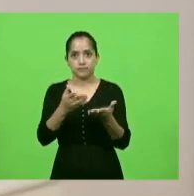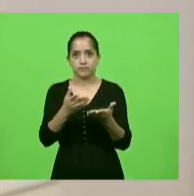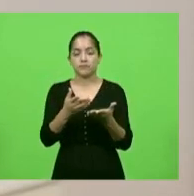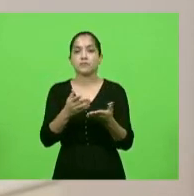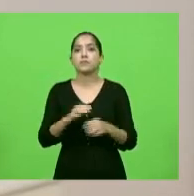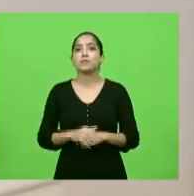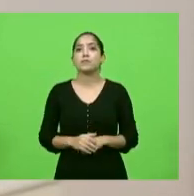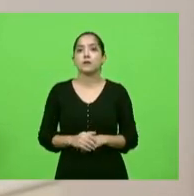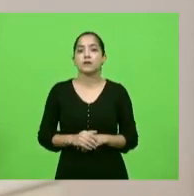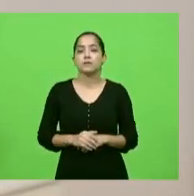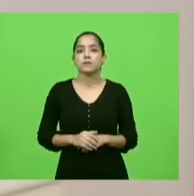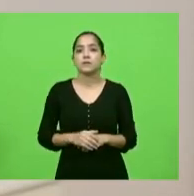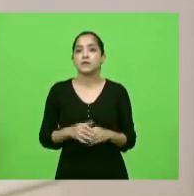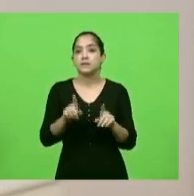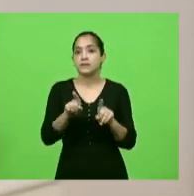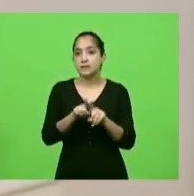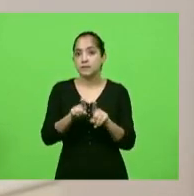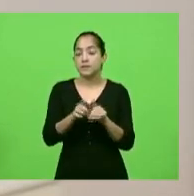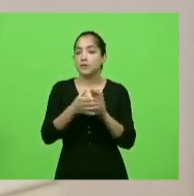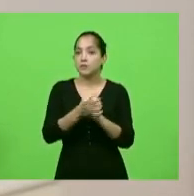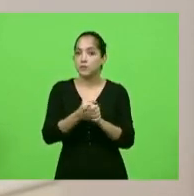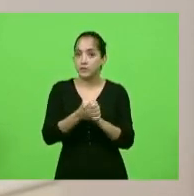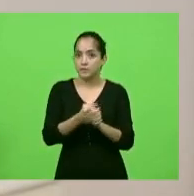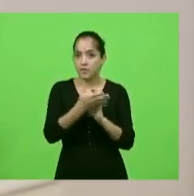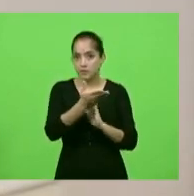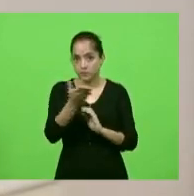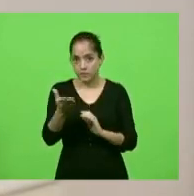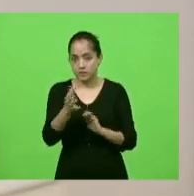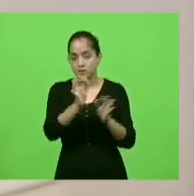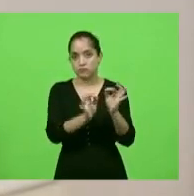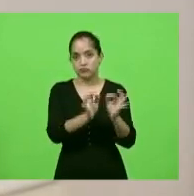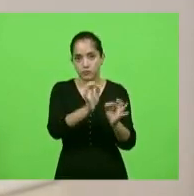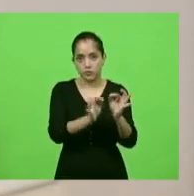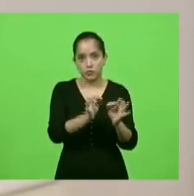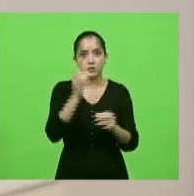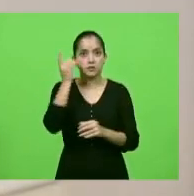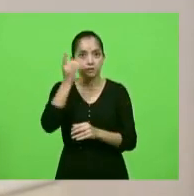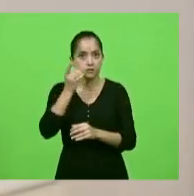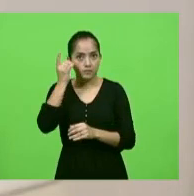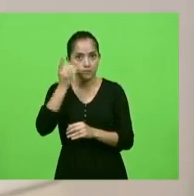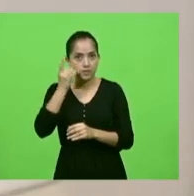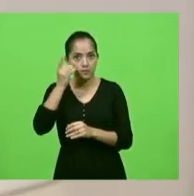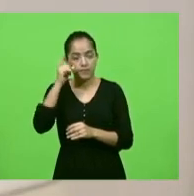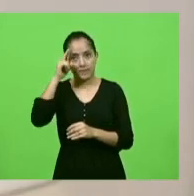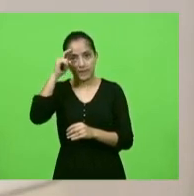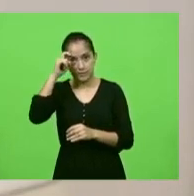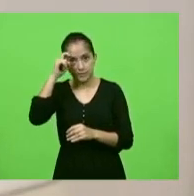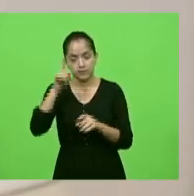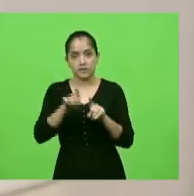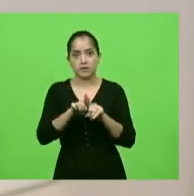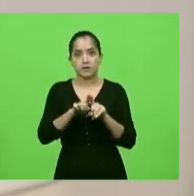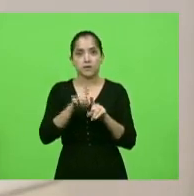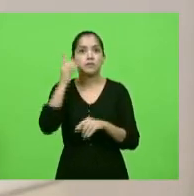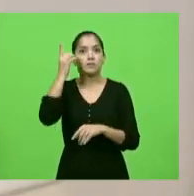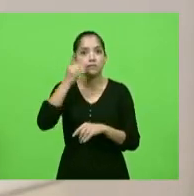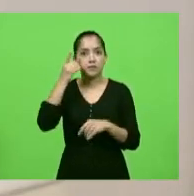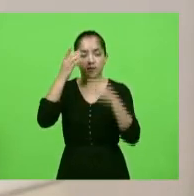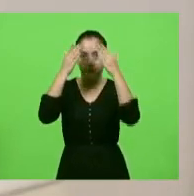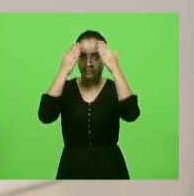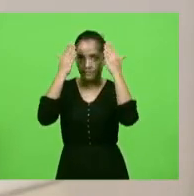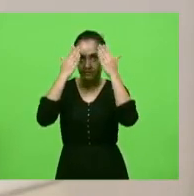Roesler, bem como cumprimento os eminentes julgadores, deputado Marcos Vieira, deputado José Milton